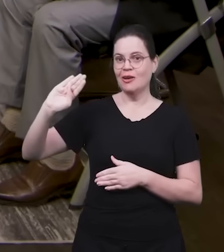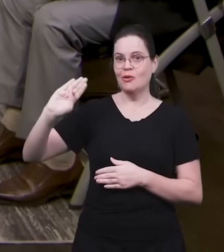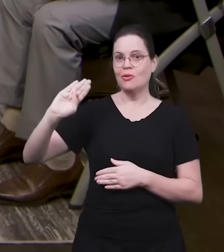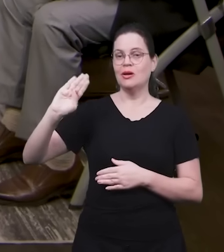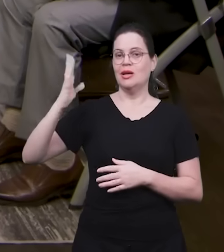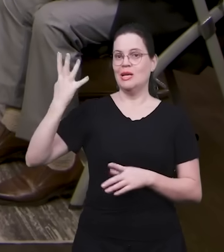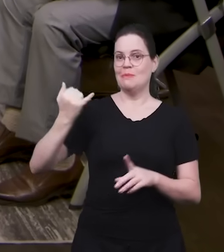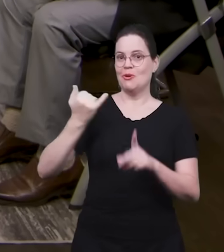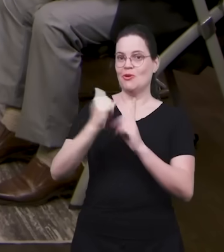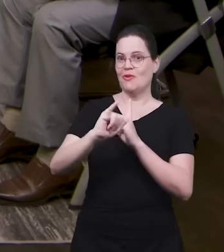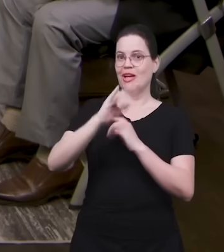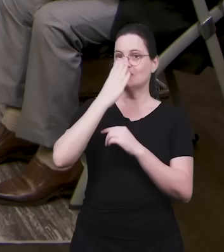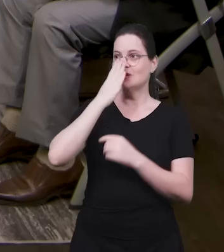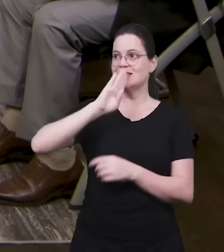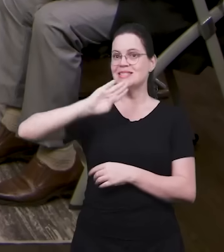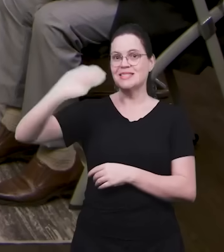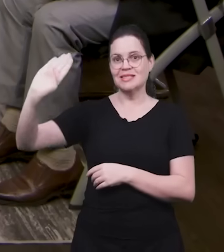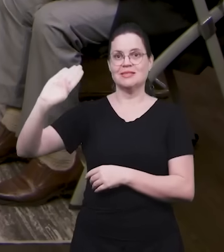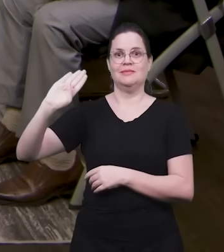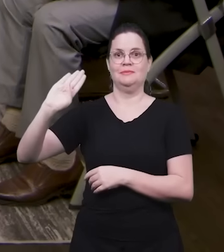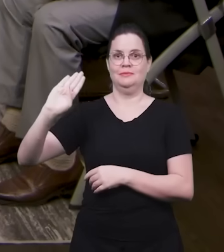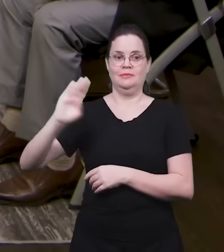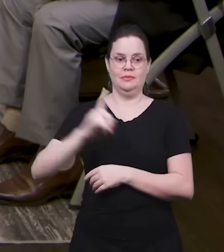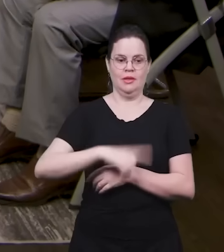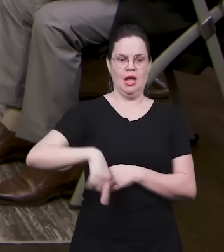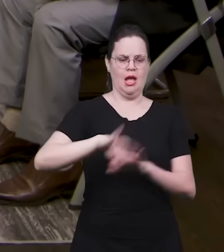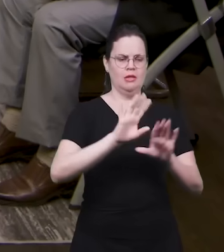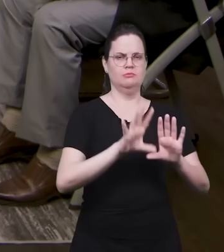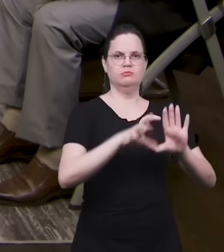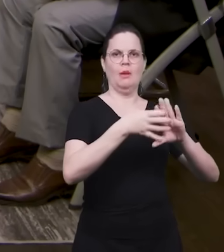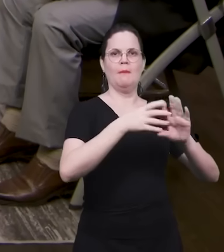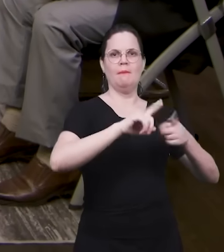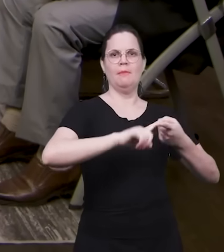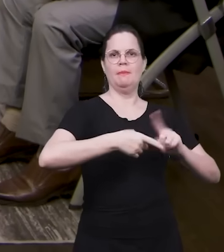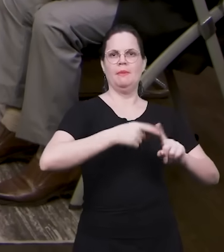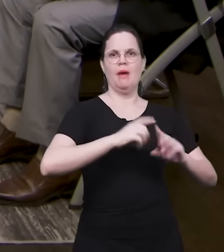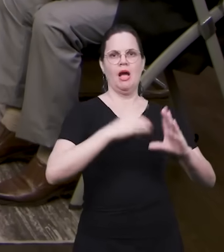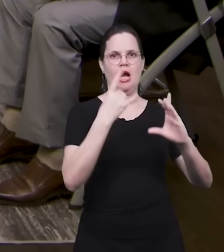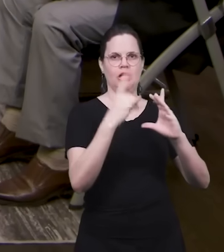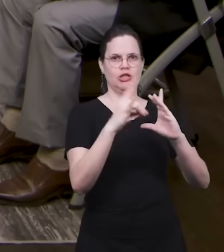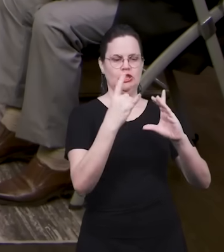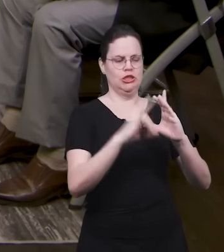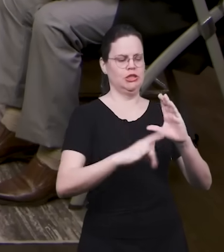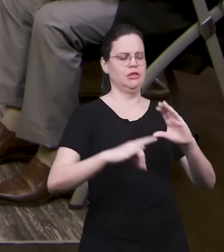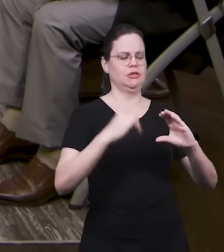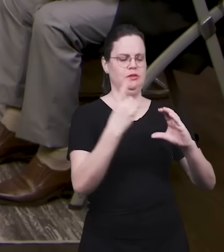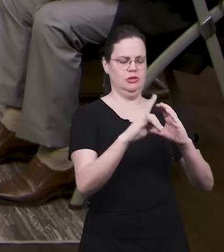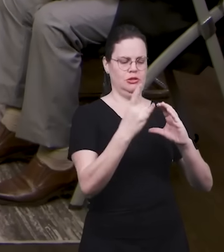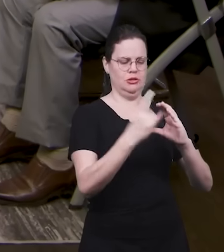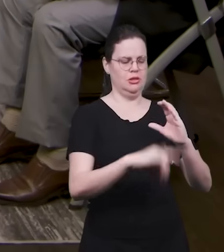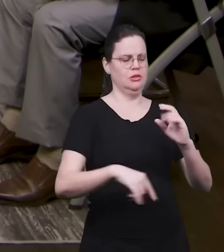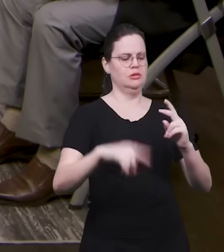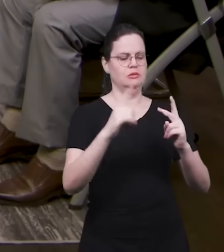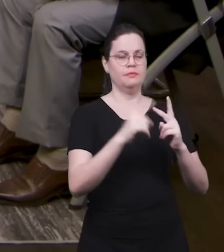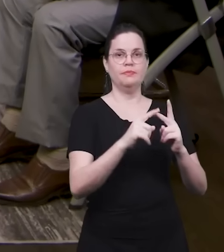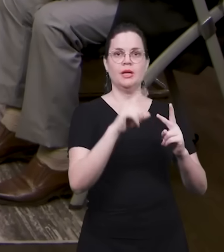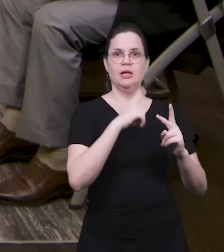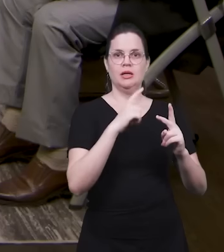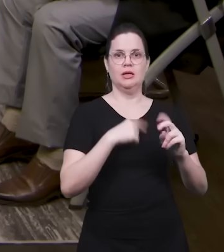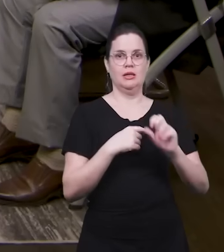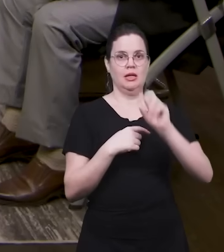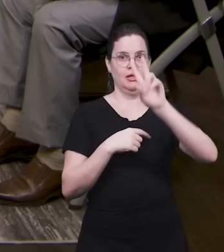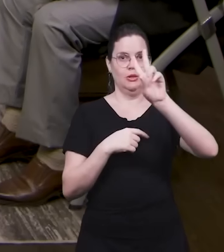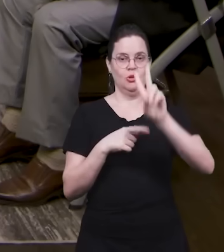o profético. Eles se reúnem, é o anticristo, que tem esses dois